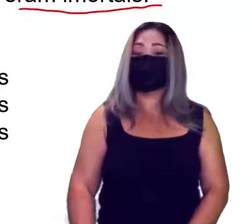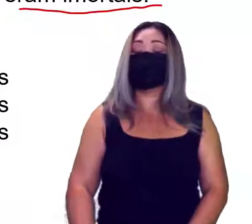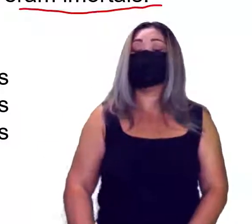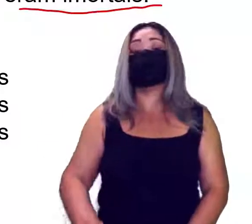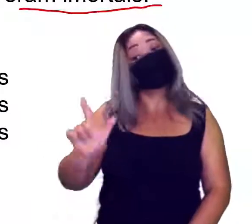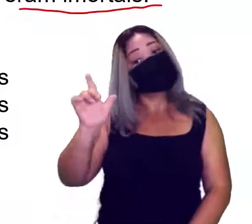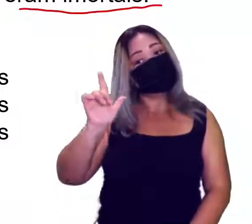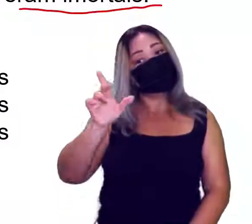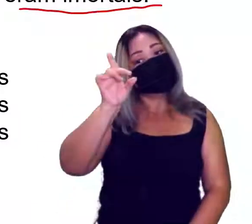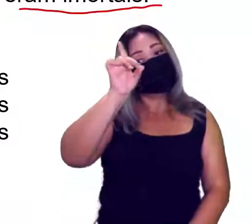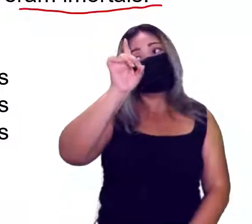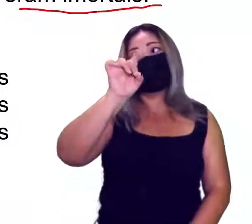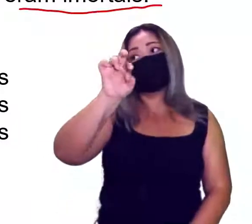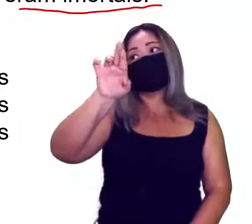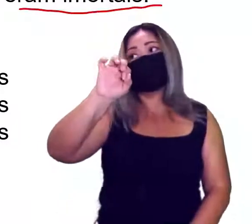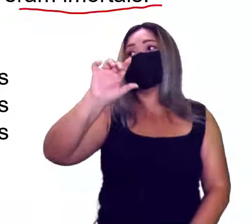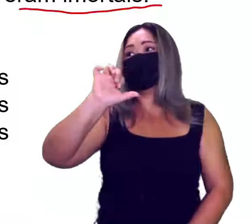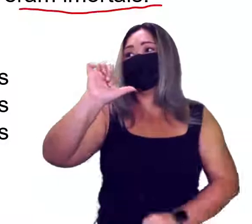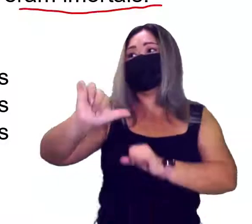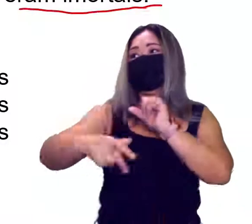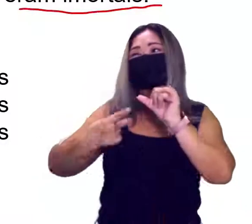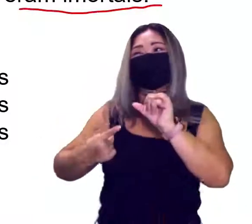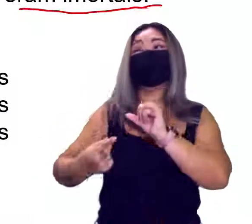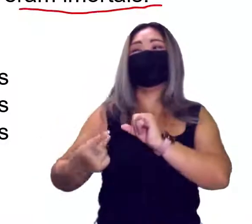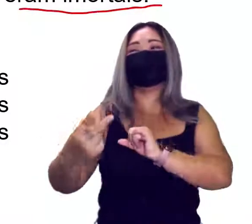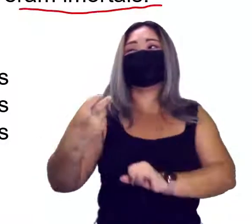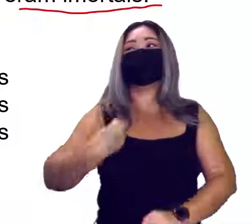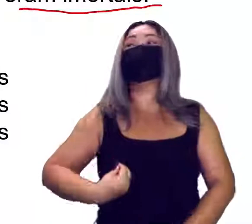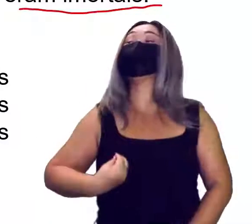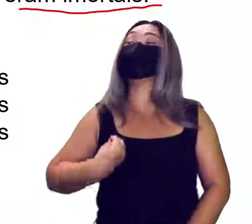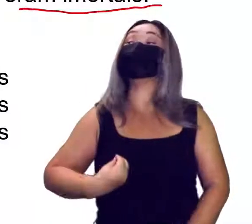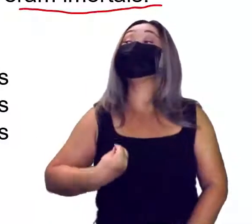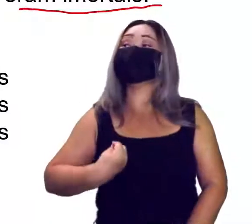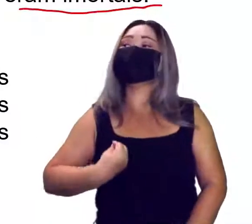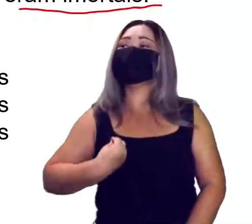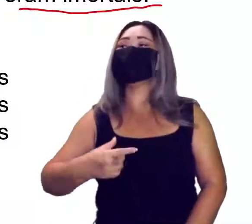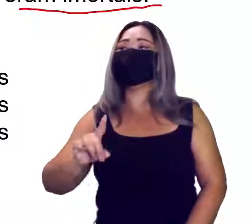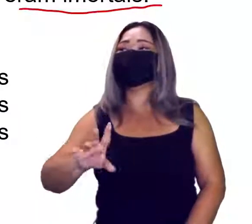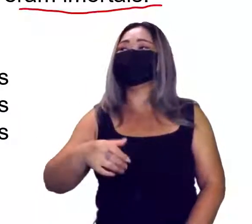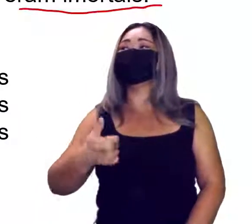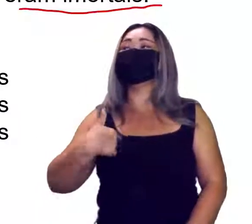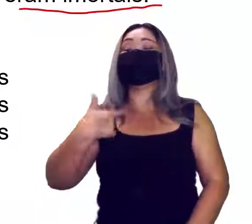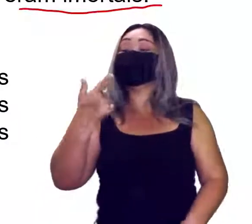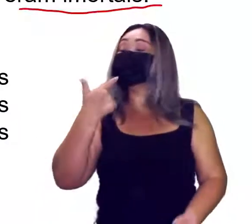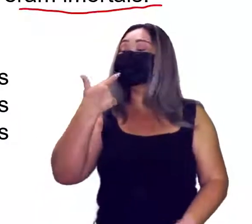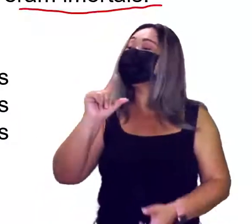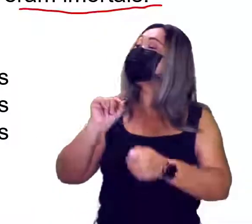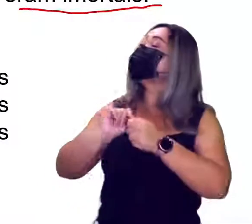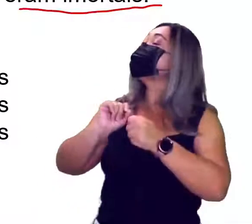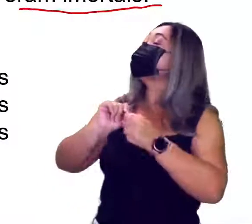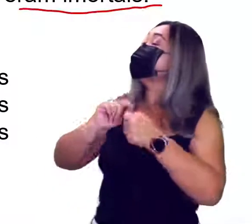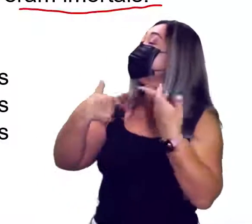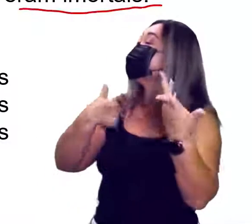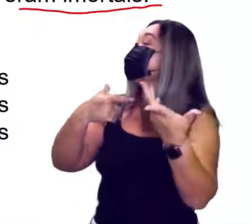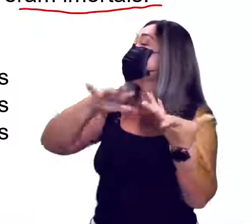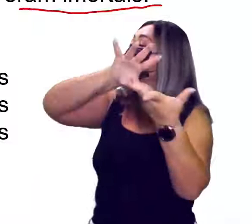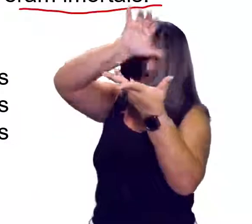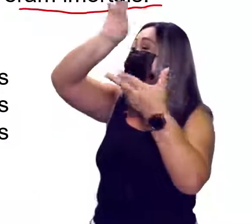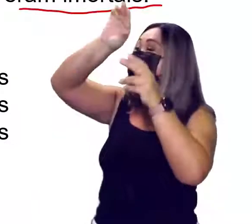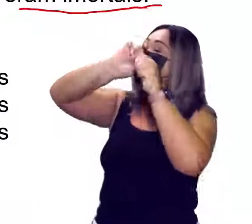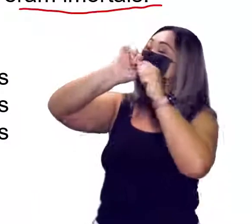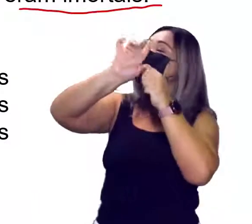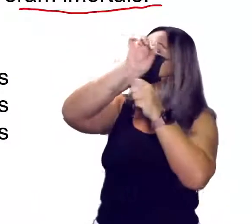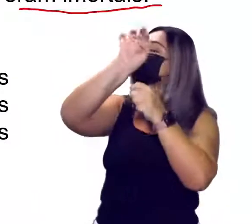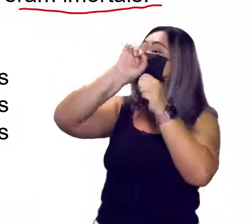Os deuses eram diferentes dos filhos, eles eram imortais, os filhos não, tá? Eles morriam. Os deuses do Olimpo é um lugar onde ficam os